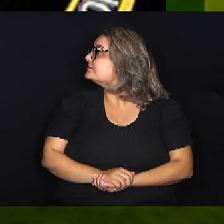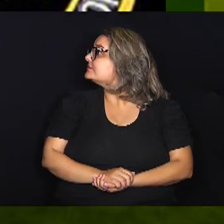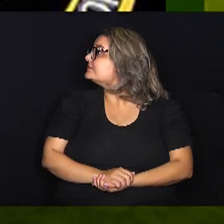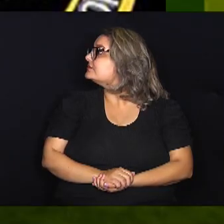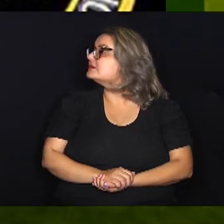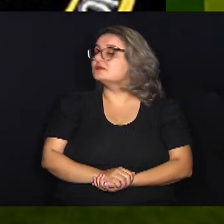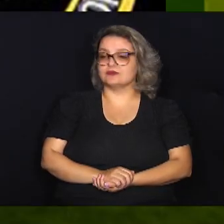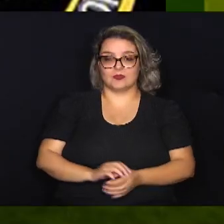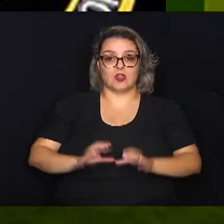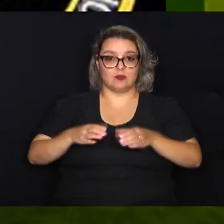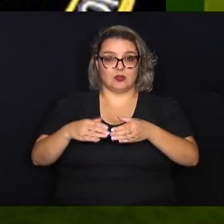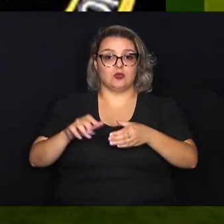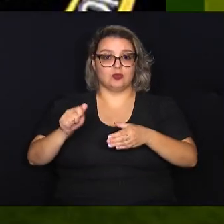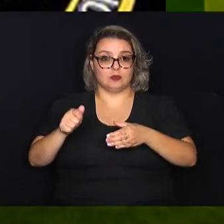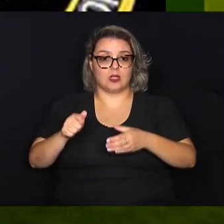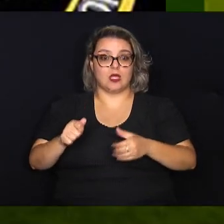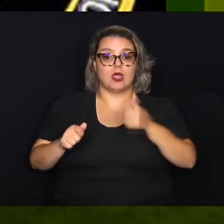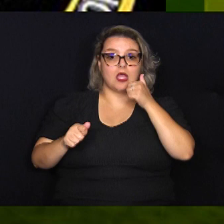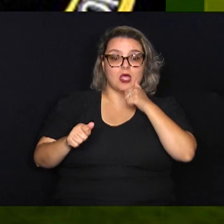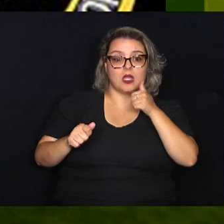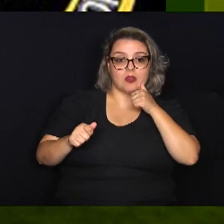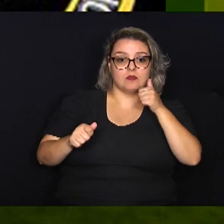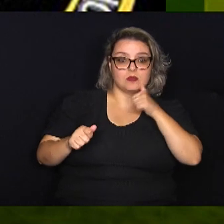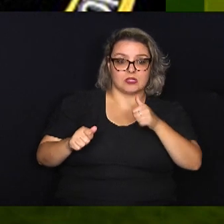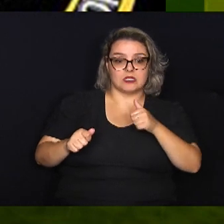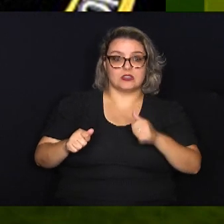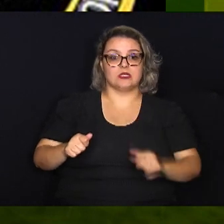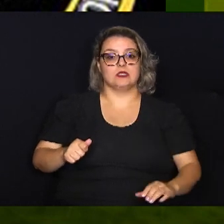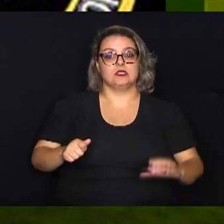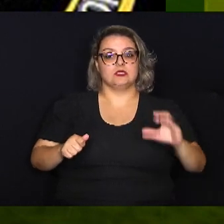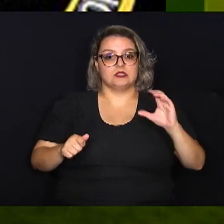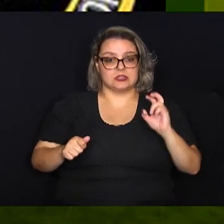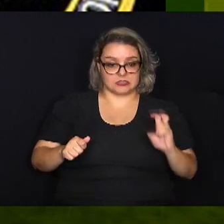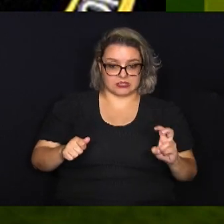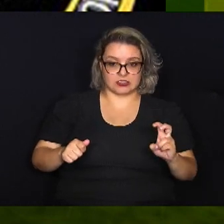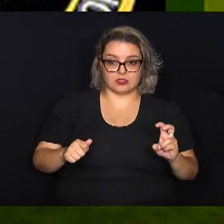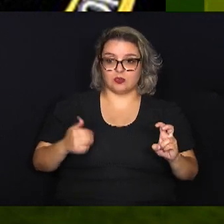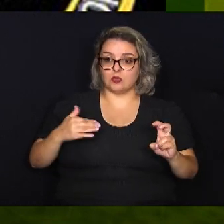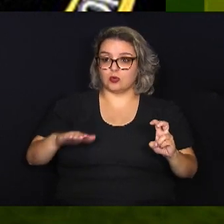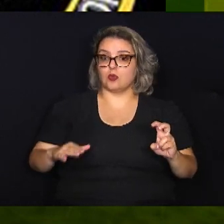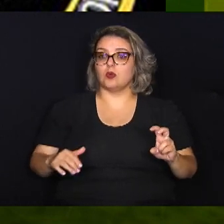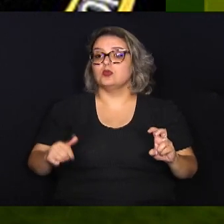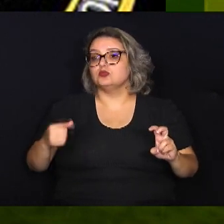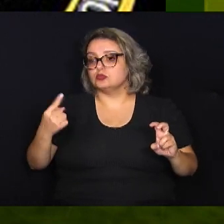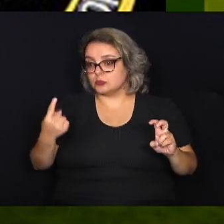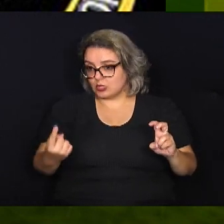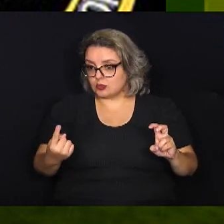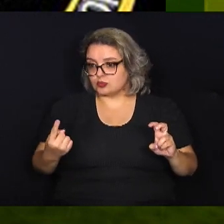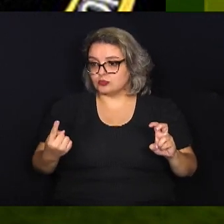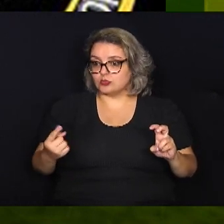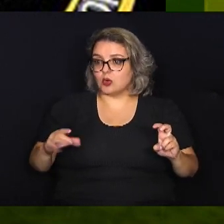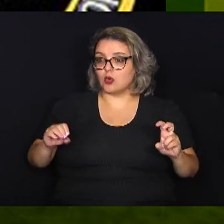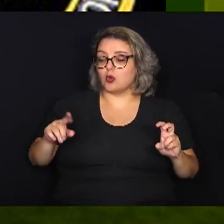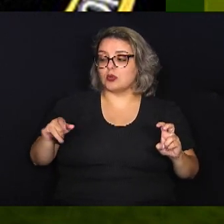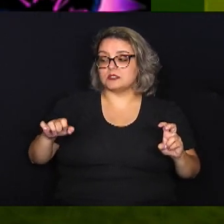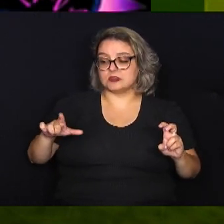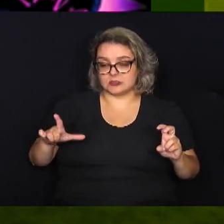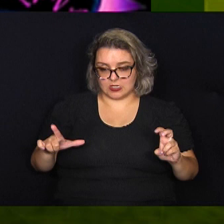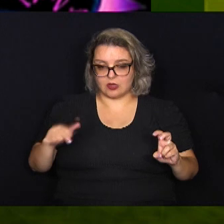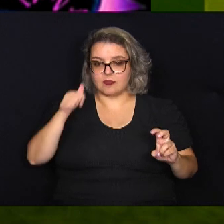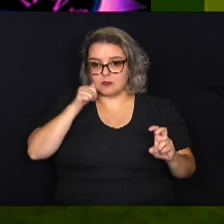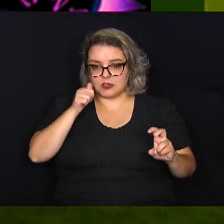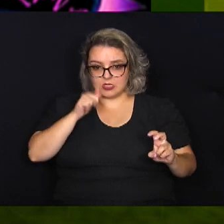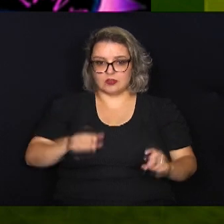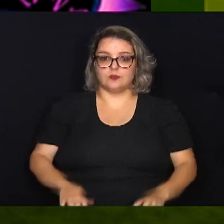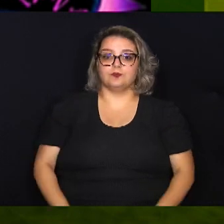Pelo Grupo A, as meninas do Futebol Feminino Campinas golearam por 5-1 o time do Oziel Futebol Clube Feminino.